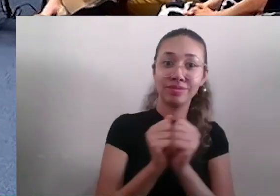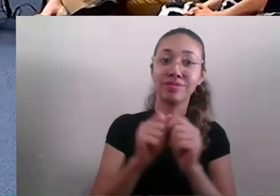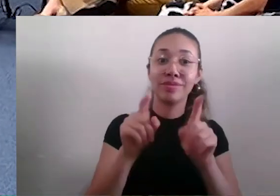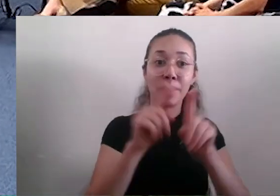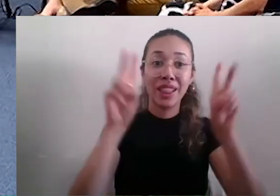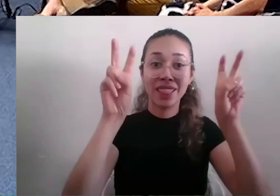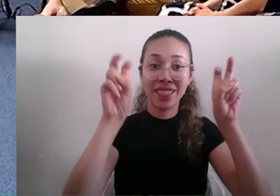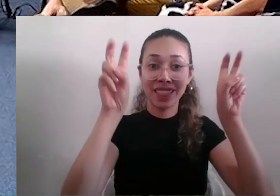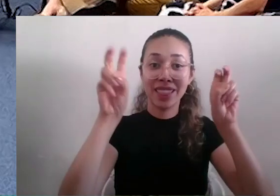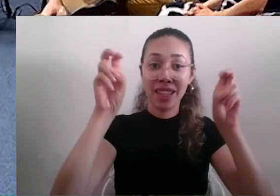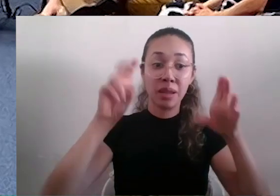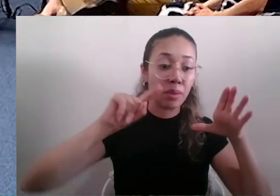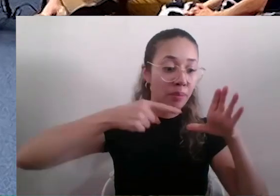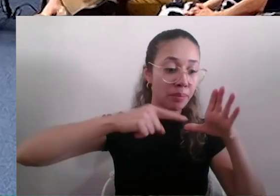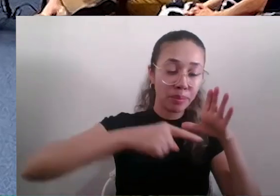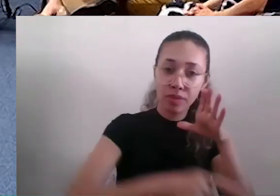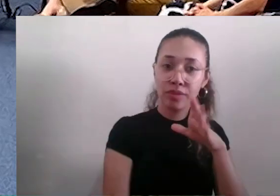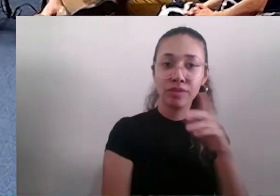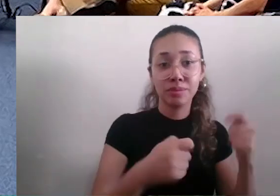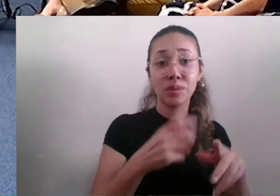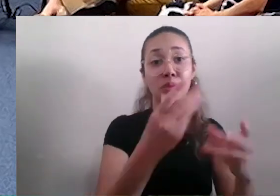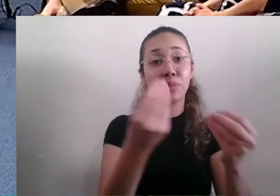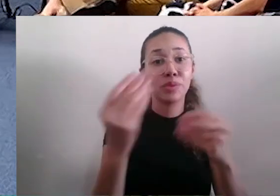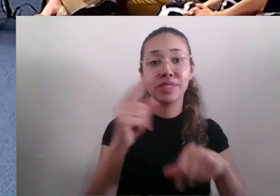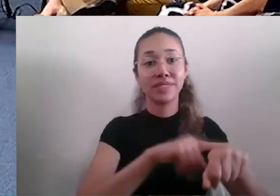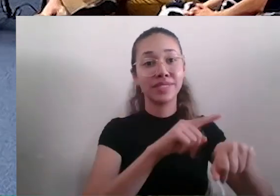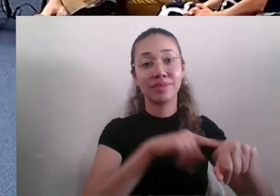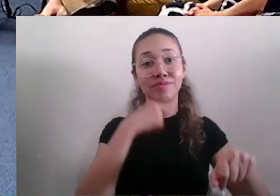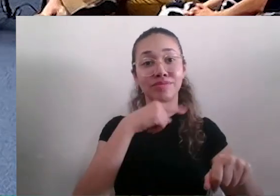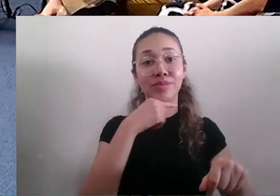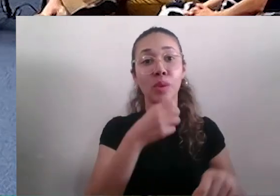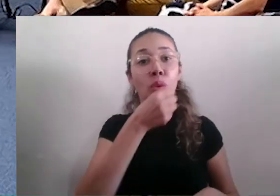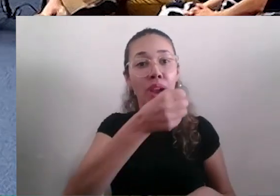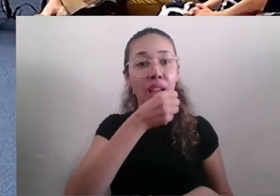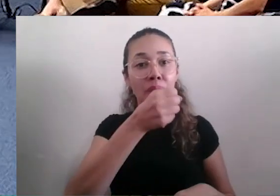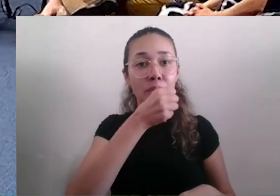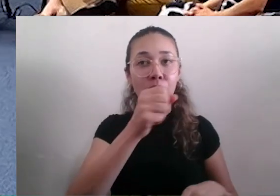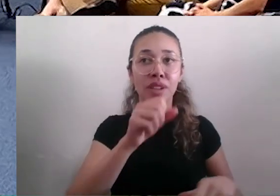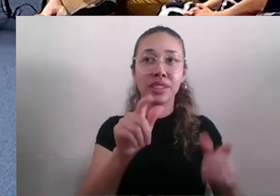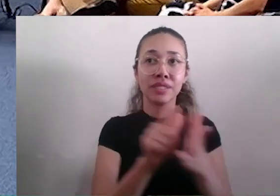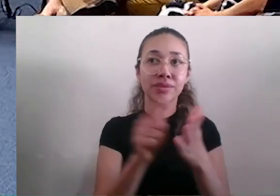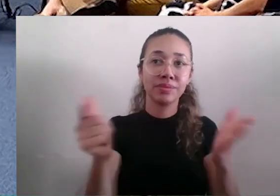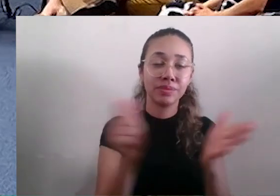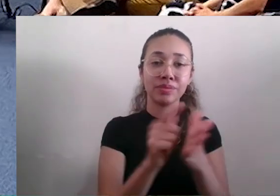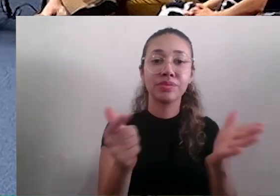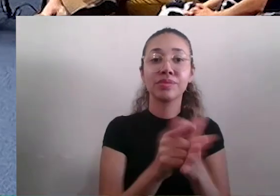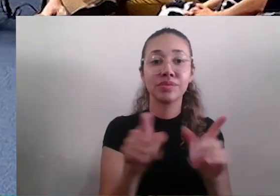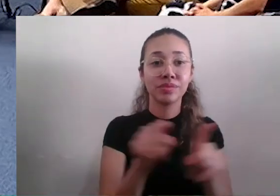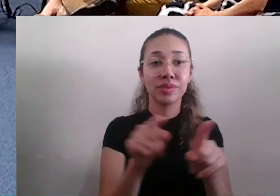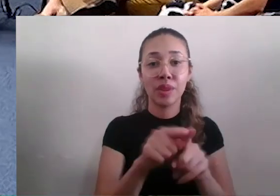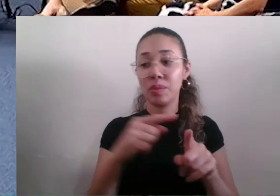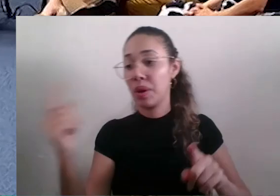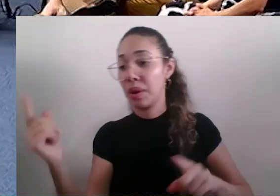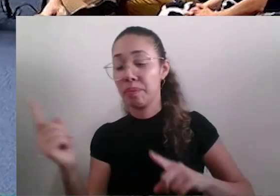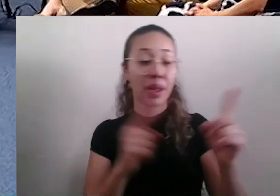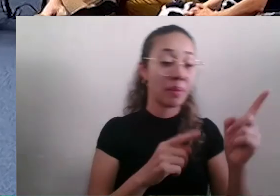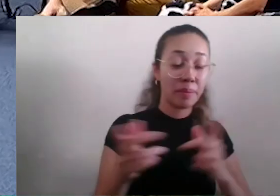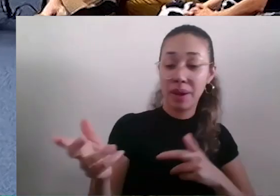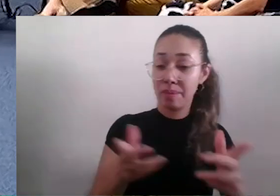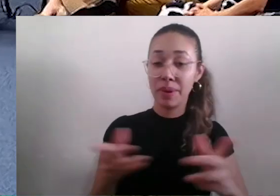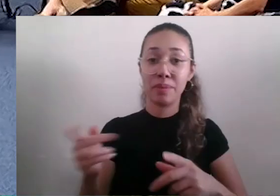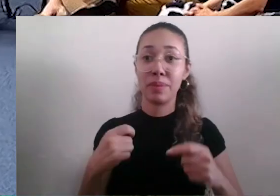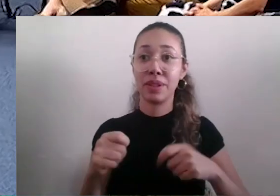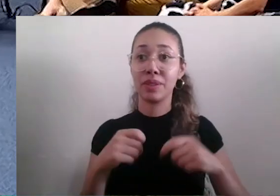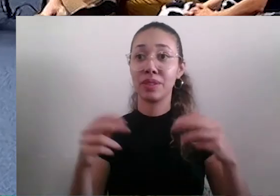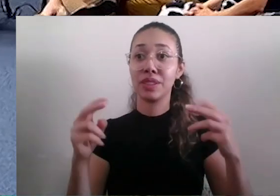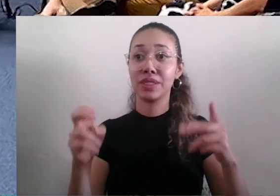que muita gente não tem tempo de fazer um repórter normal de um jornal tá correndo para cá tá correndo para lá vai fazer às vezes três